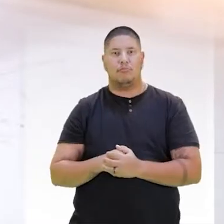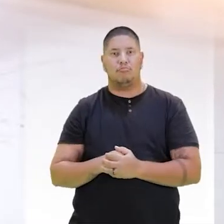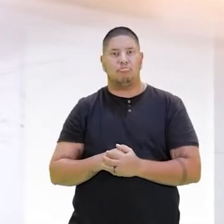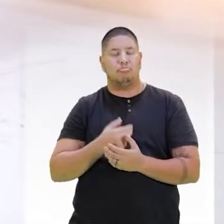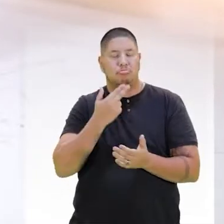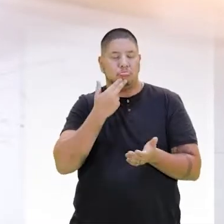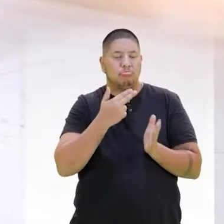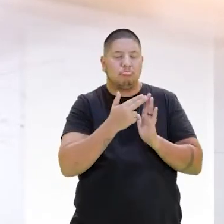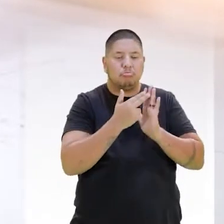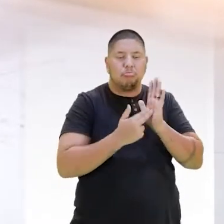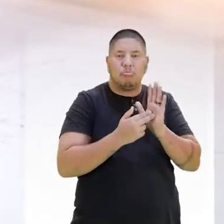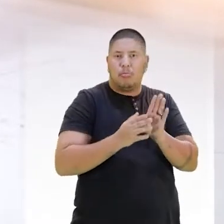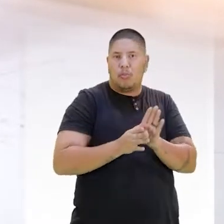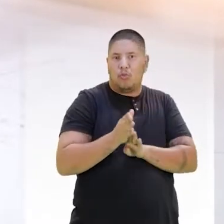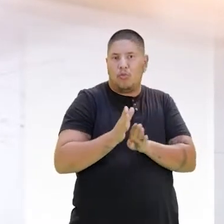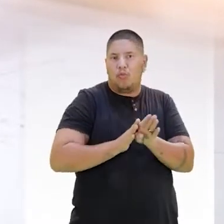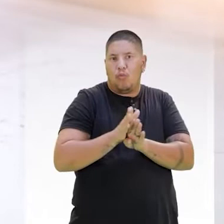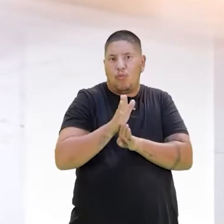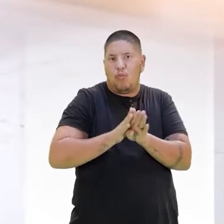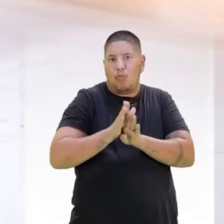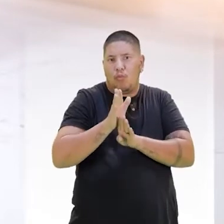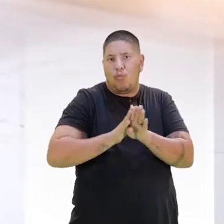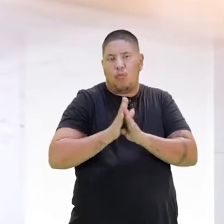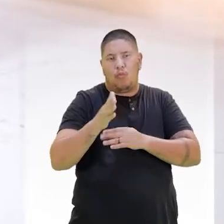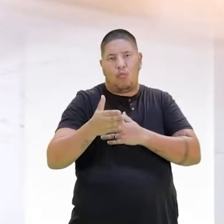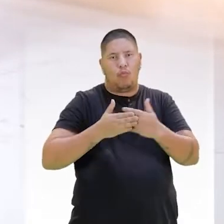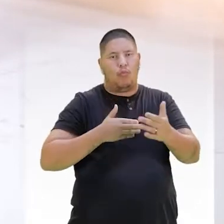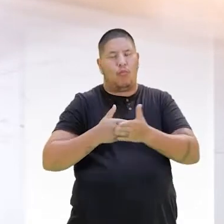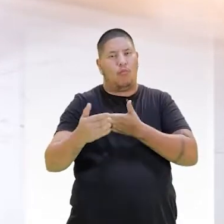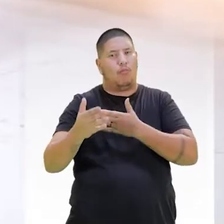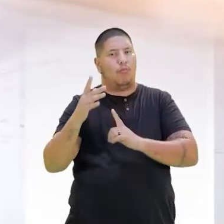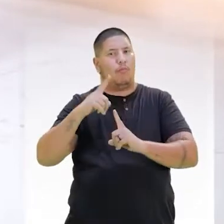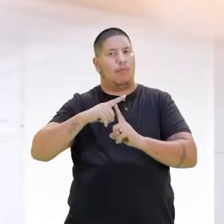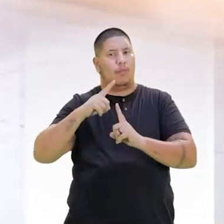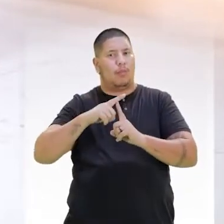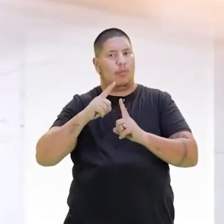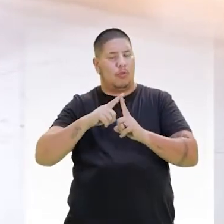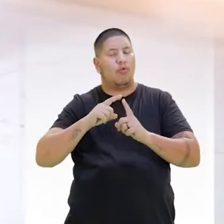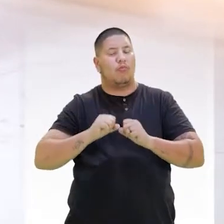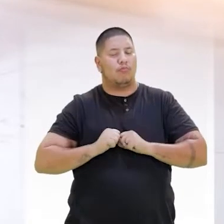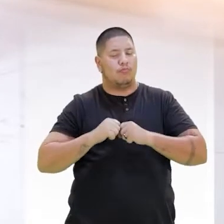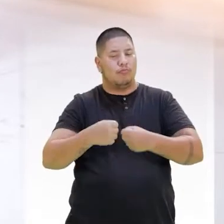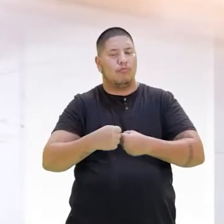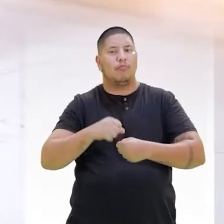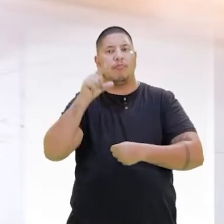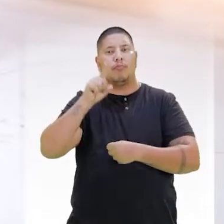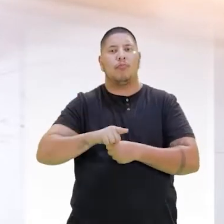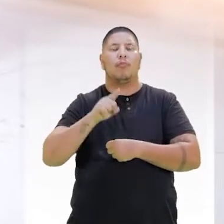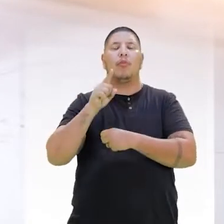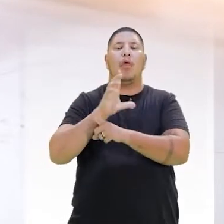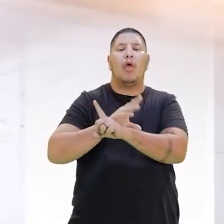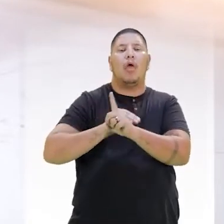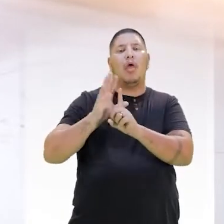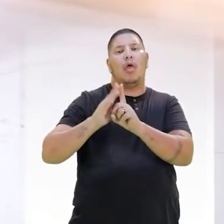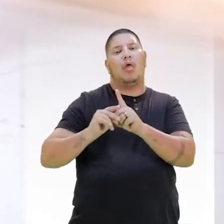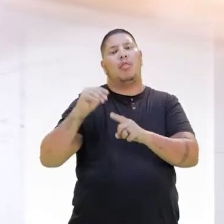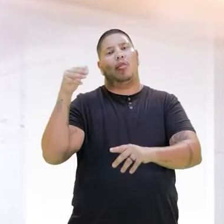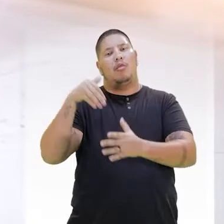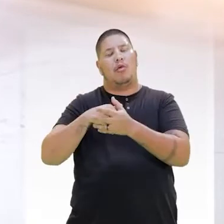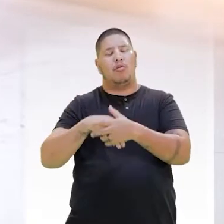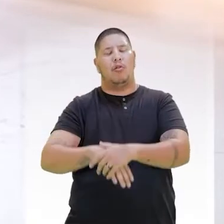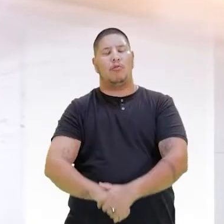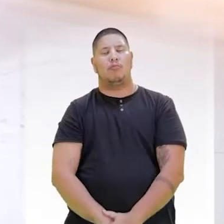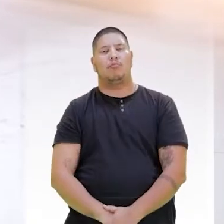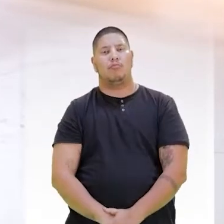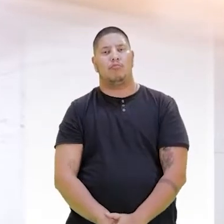uma recomendação para coibir qualquer tipo de atitude que configure assédio eleitoral por parte das empresas e seus